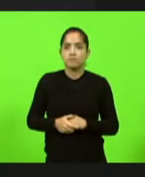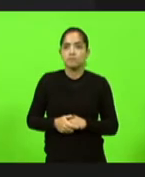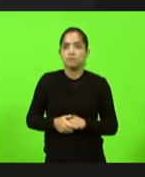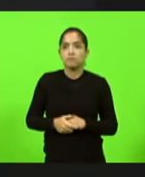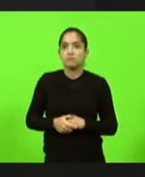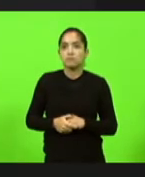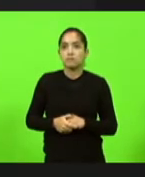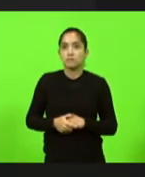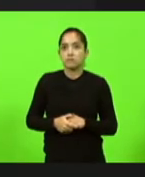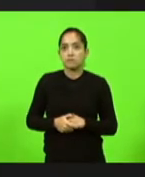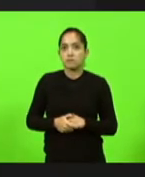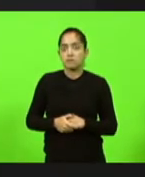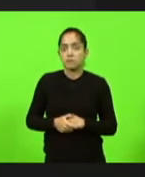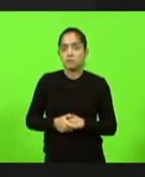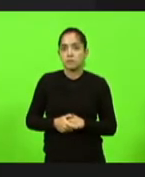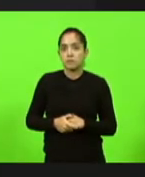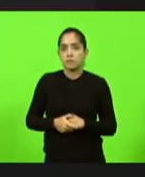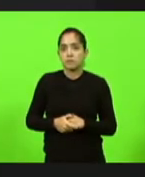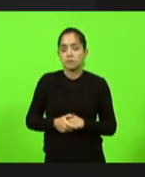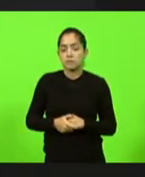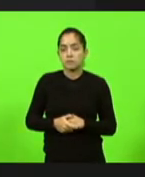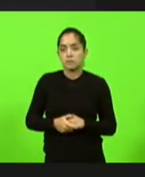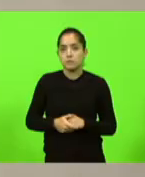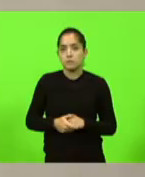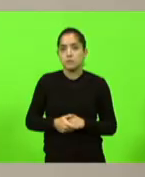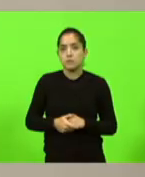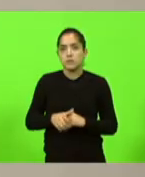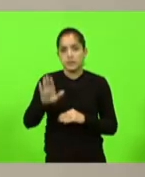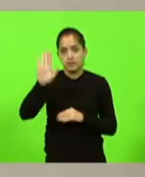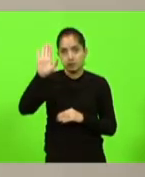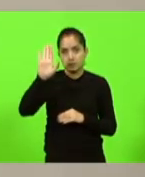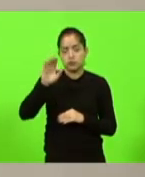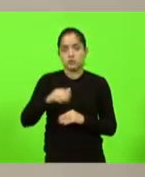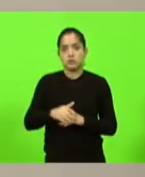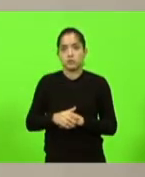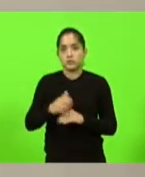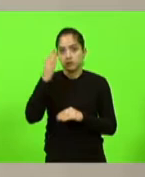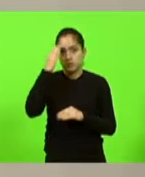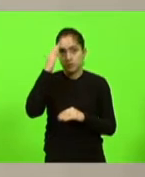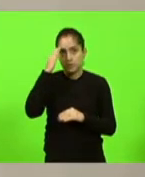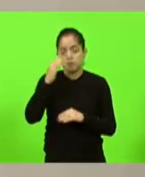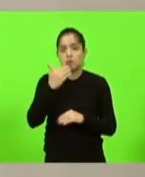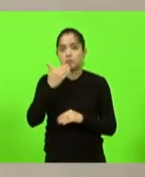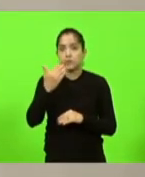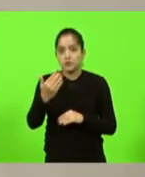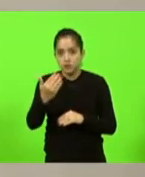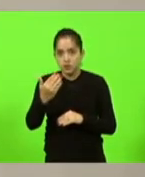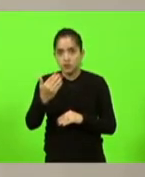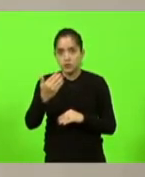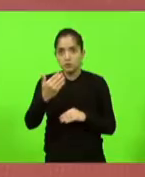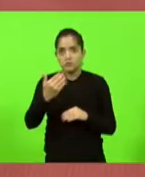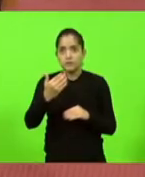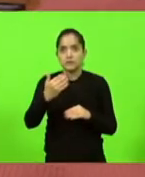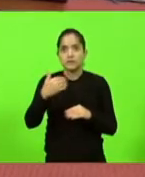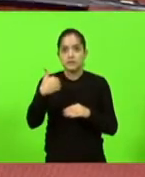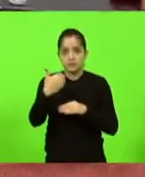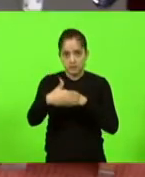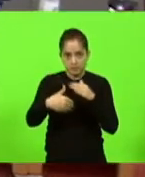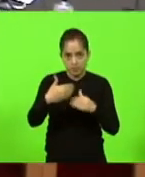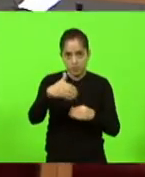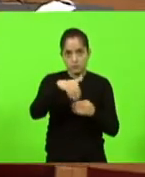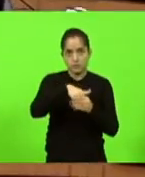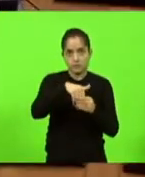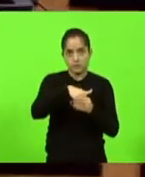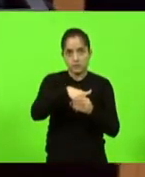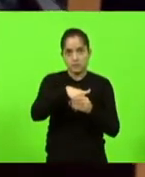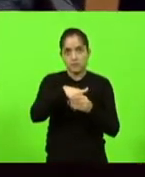de ordem ou encaminhamento de voto? Questão de ordem. Sim. É só para eu entender. O meu requerimento vai vir depois da votação. Não, isso não